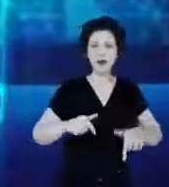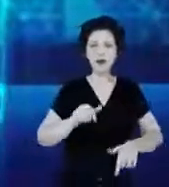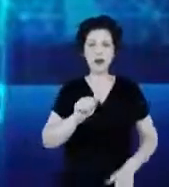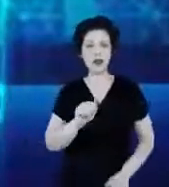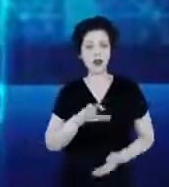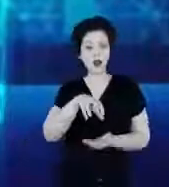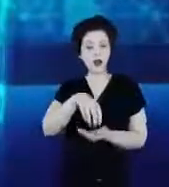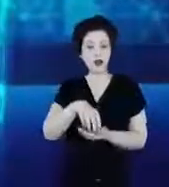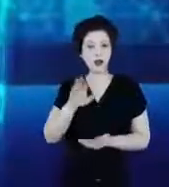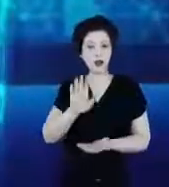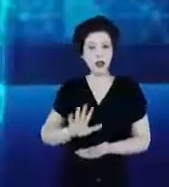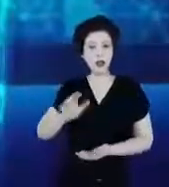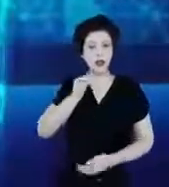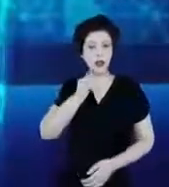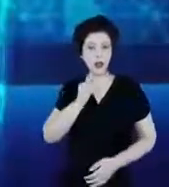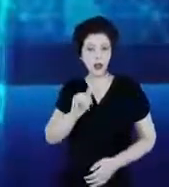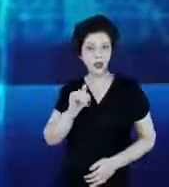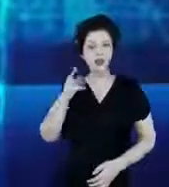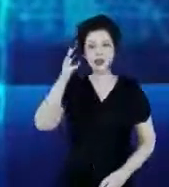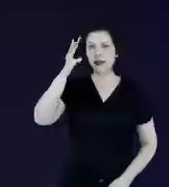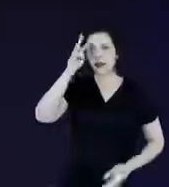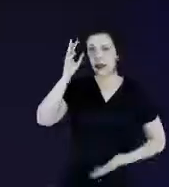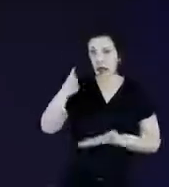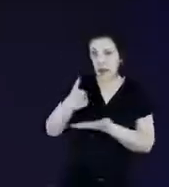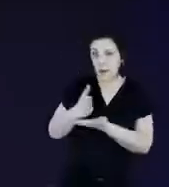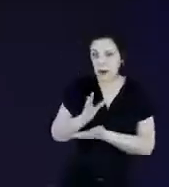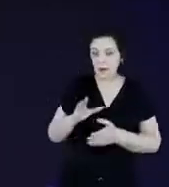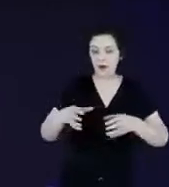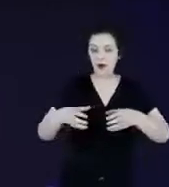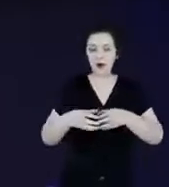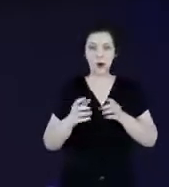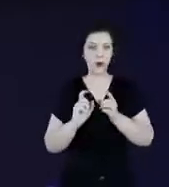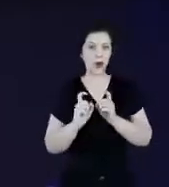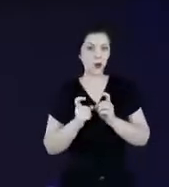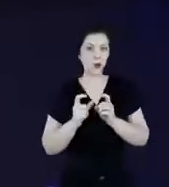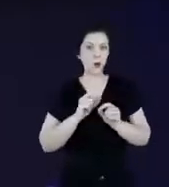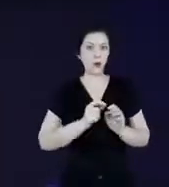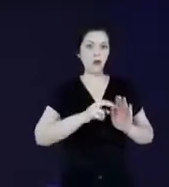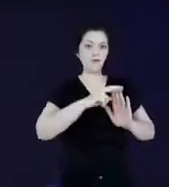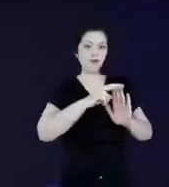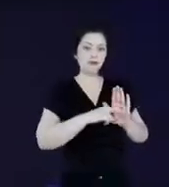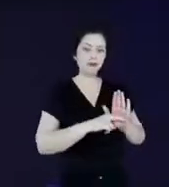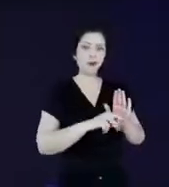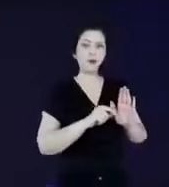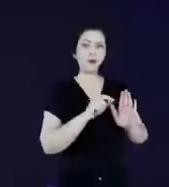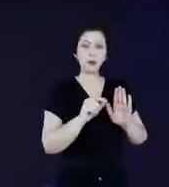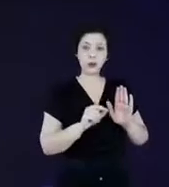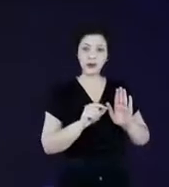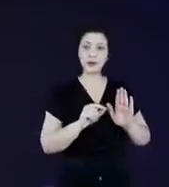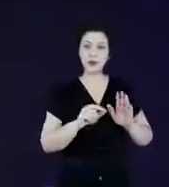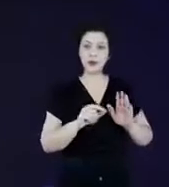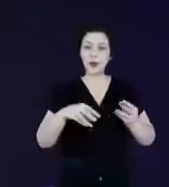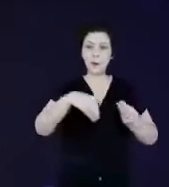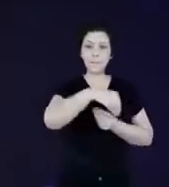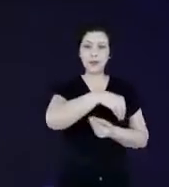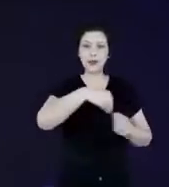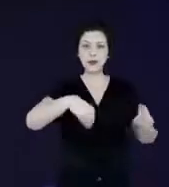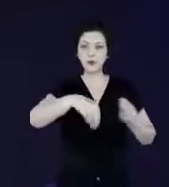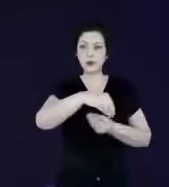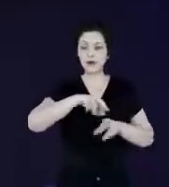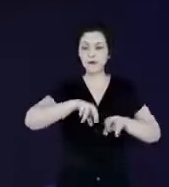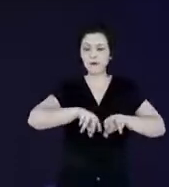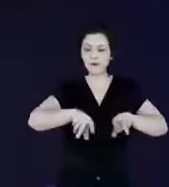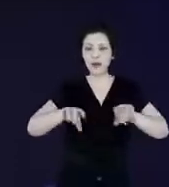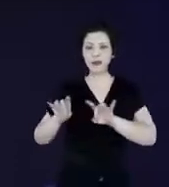o deputado Danilo, terça-feira, em sua reunião de colegiado, o regulamento que trata de usinas híbridas. Estamos até com a